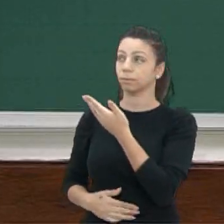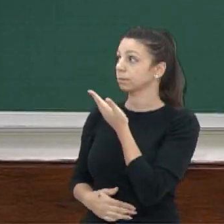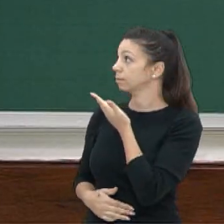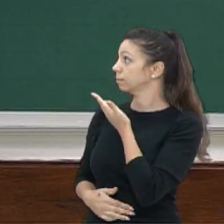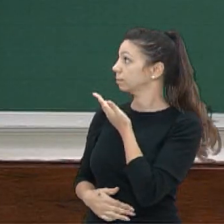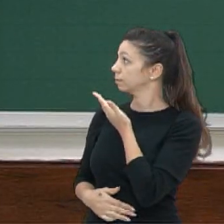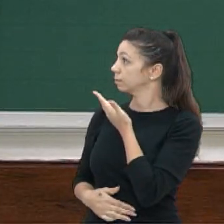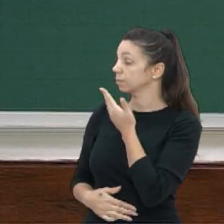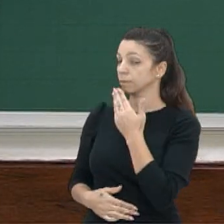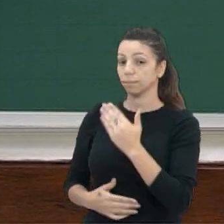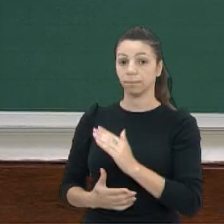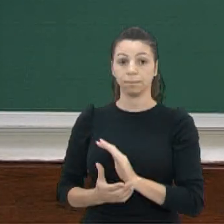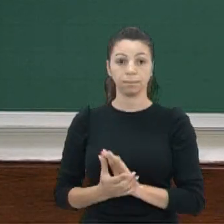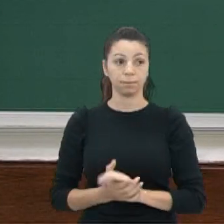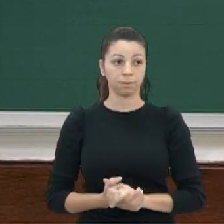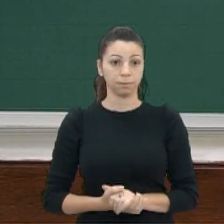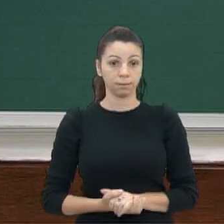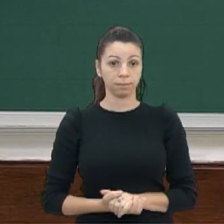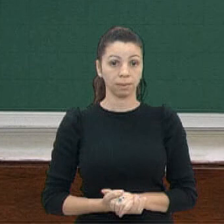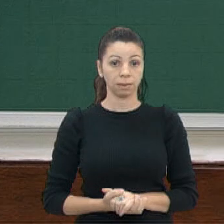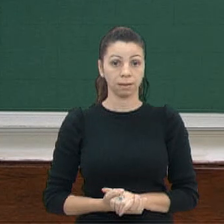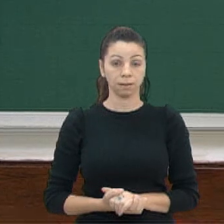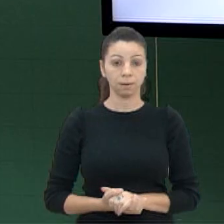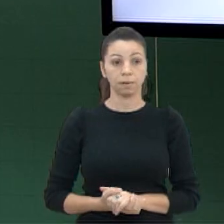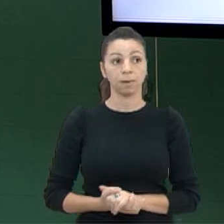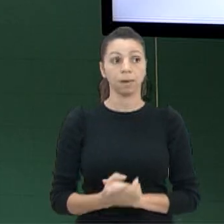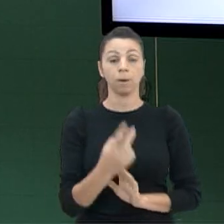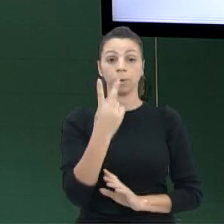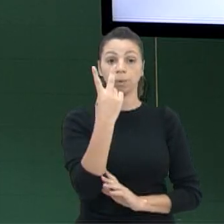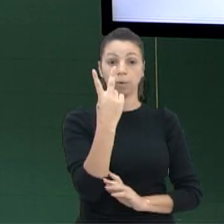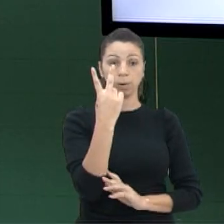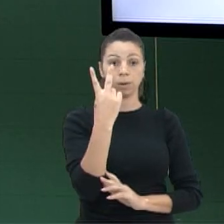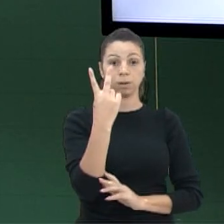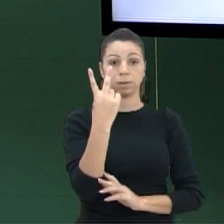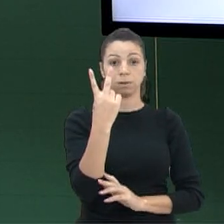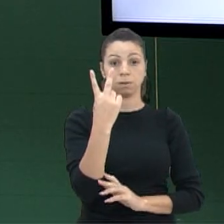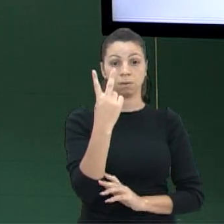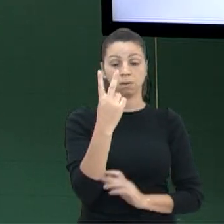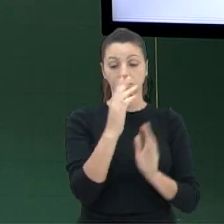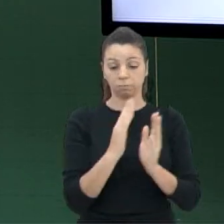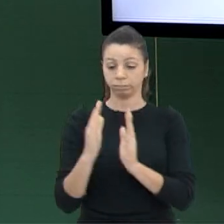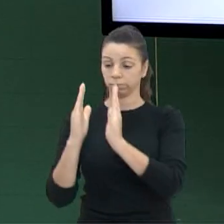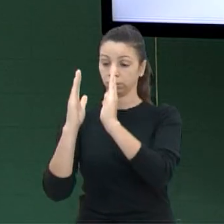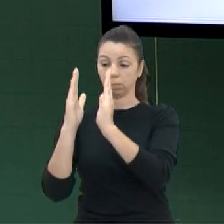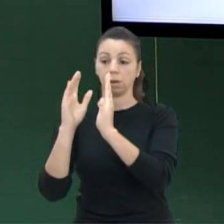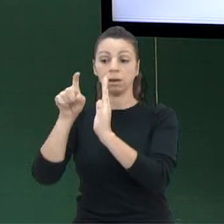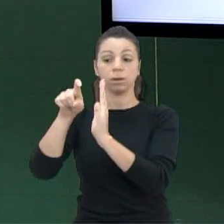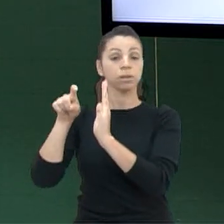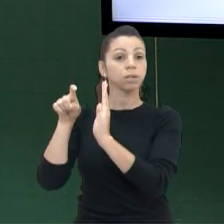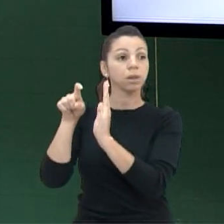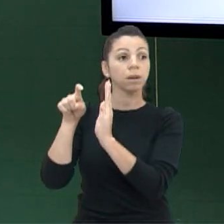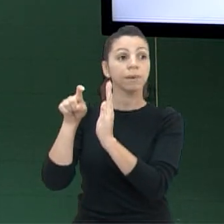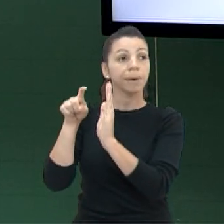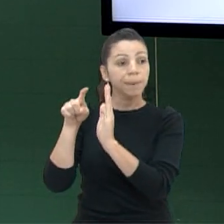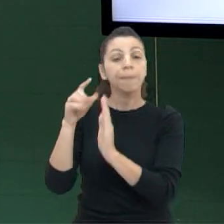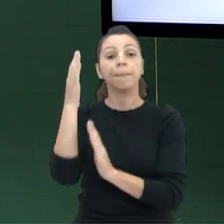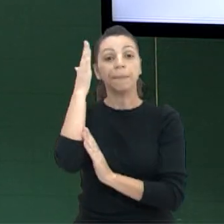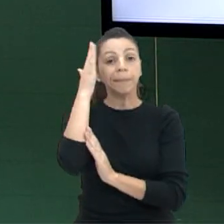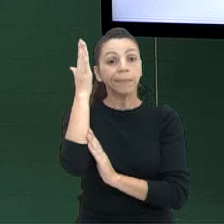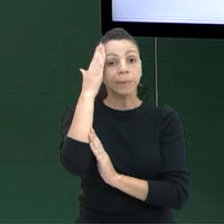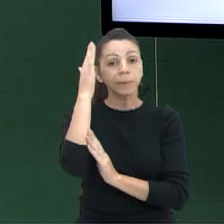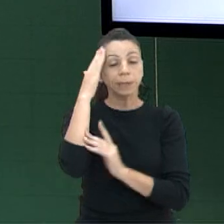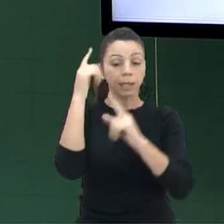que quando eu coloquei o 2 ao lado do x, eu não coloquei nada nele, mas eu sei que eu estou